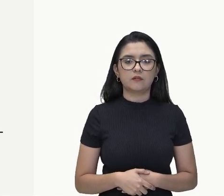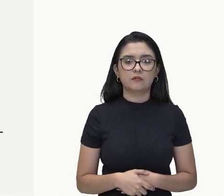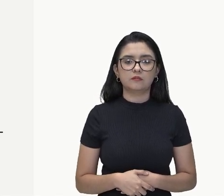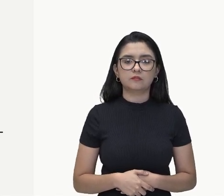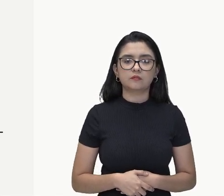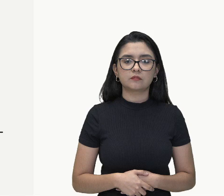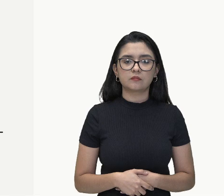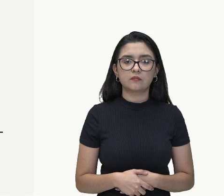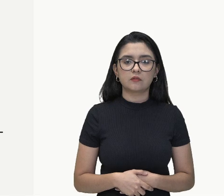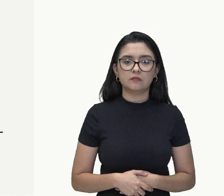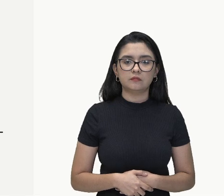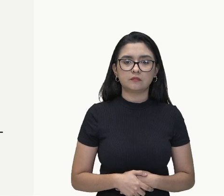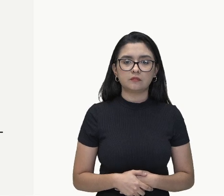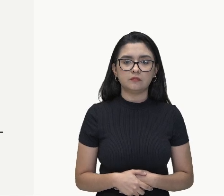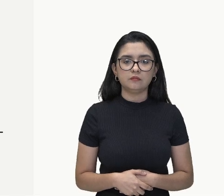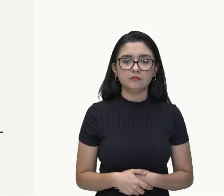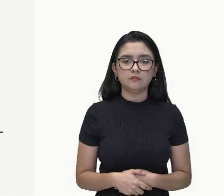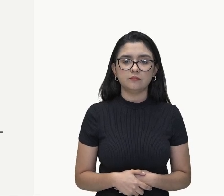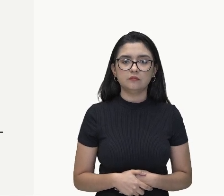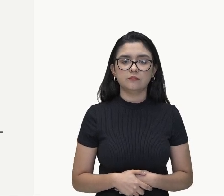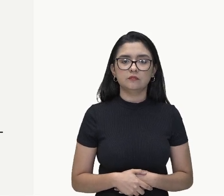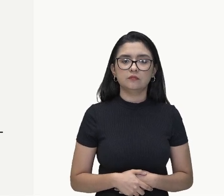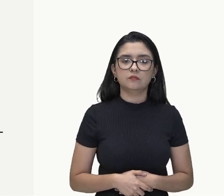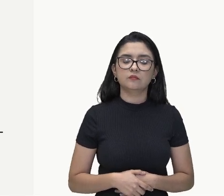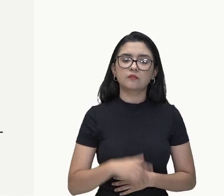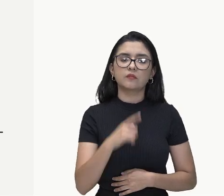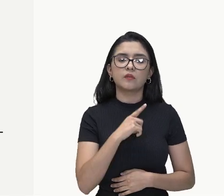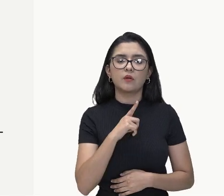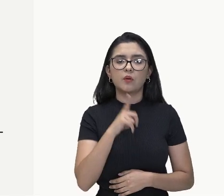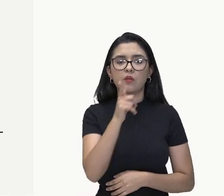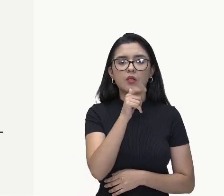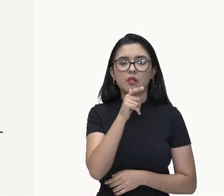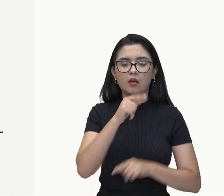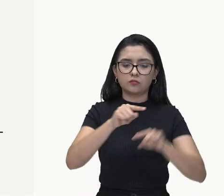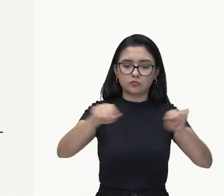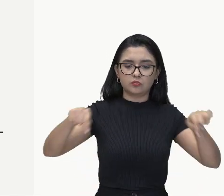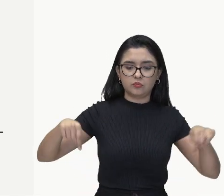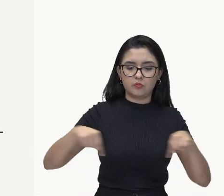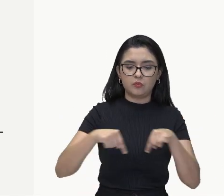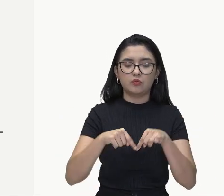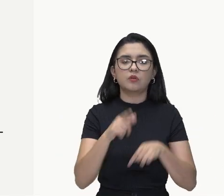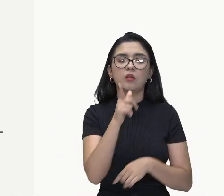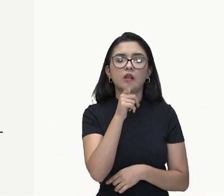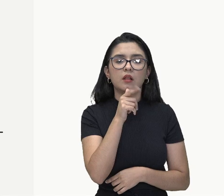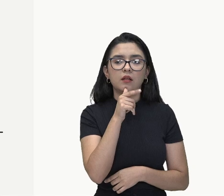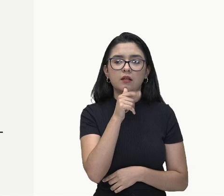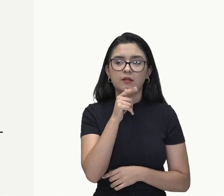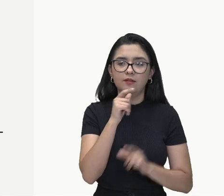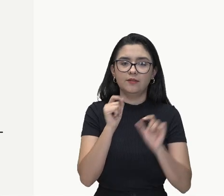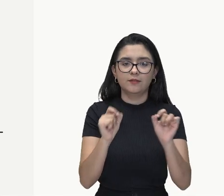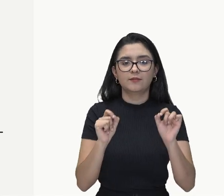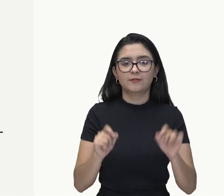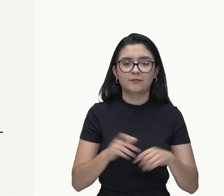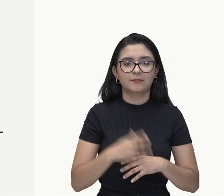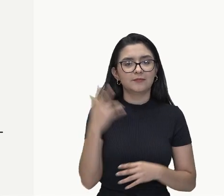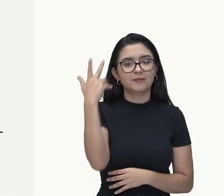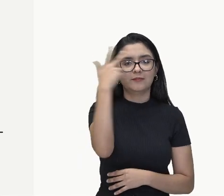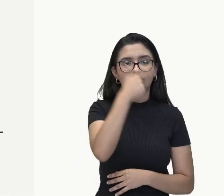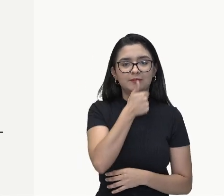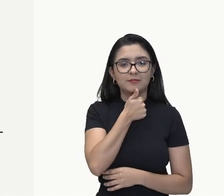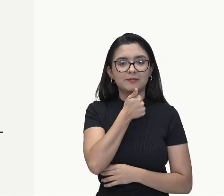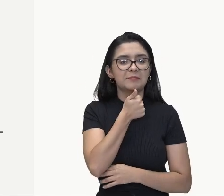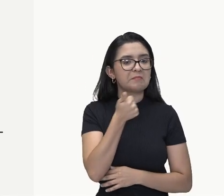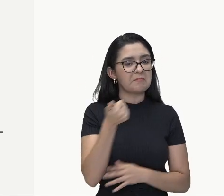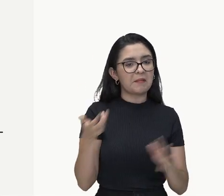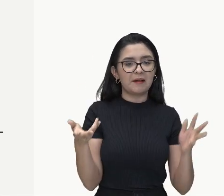tan hermoso lago. O lago, né? Ou a lagoa, sei lá, lindíssima. Hermoso quer dizer bonito,